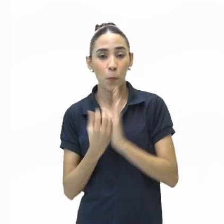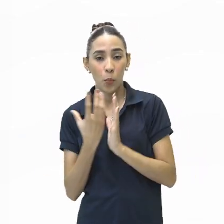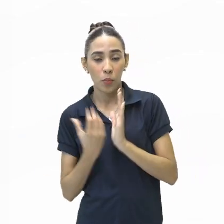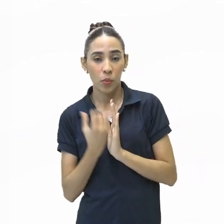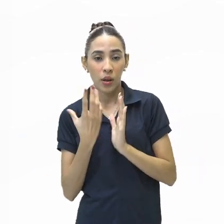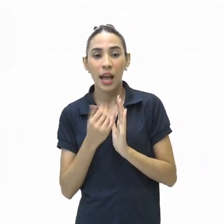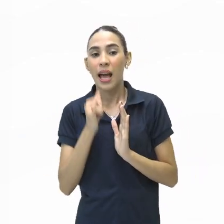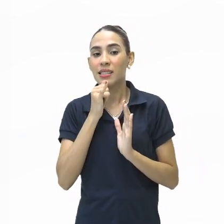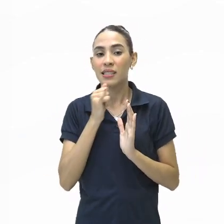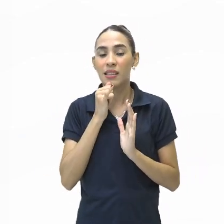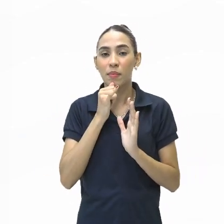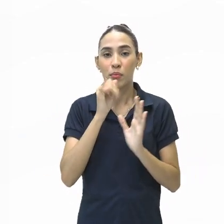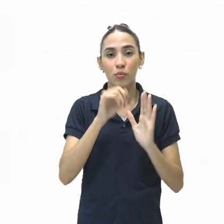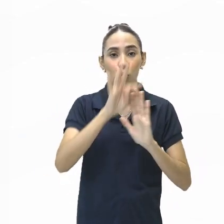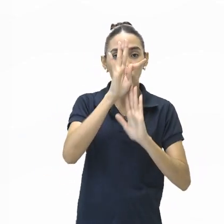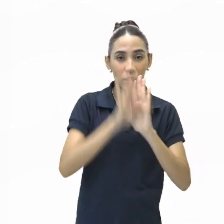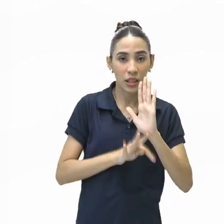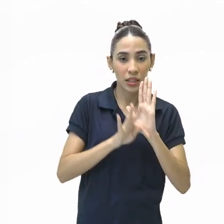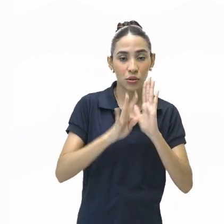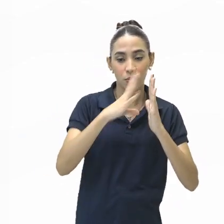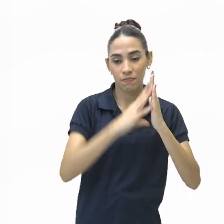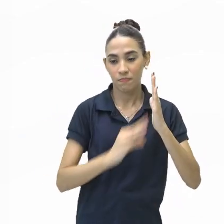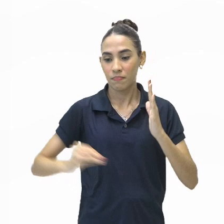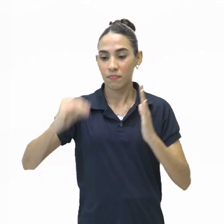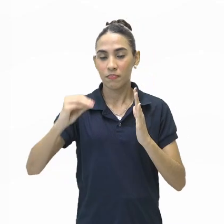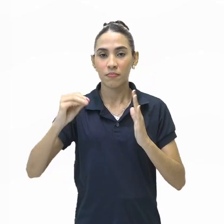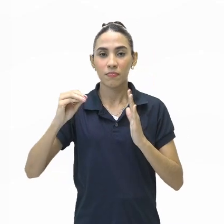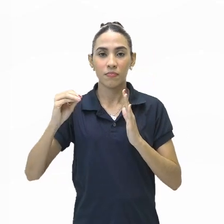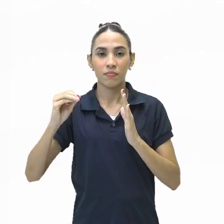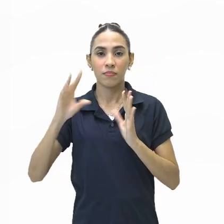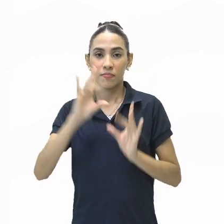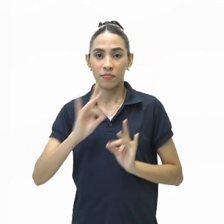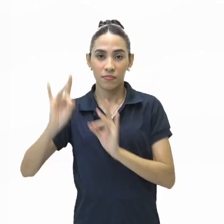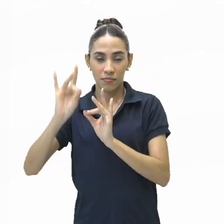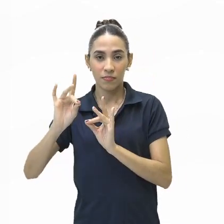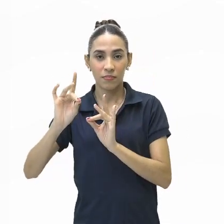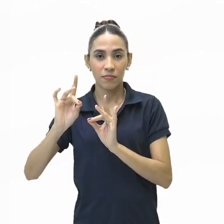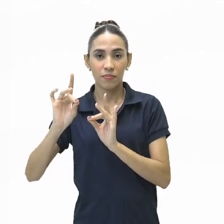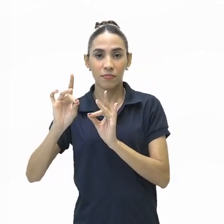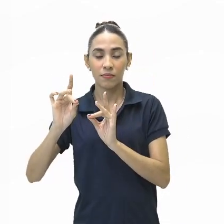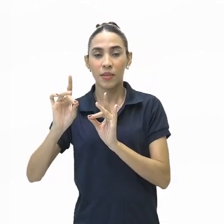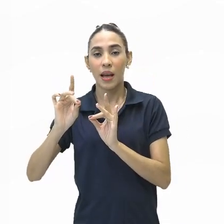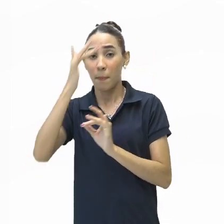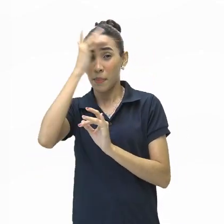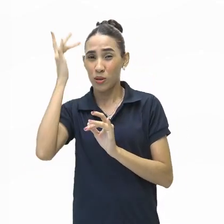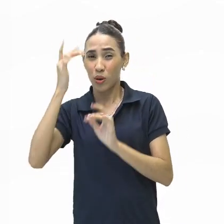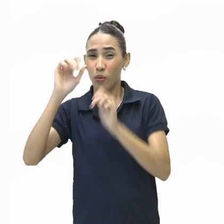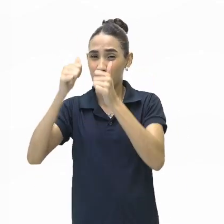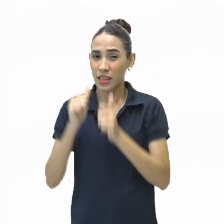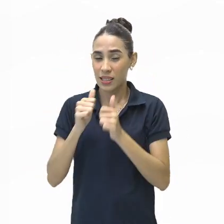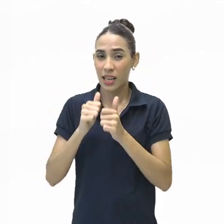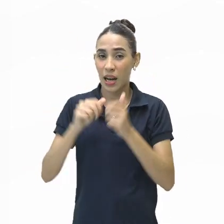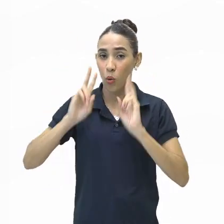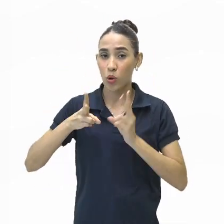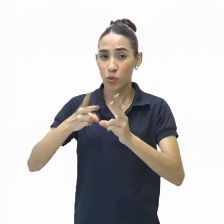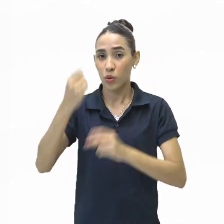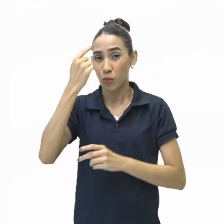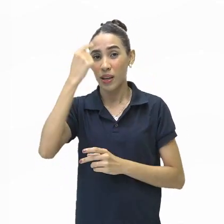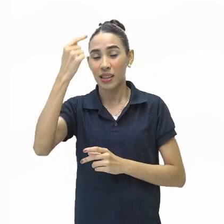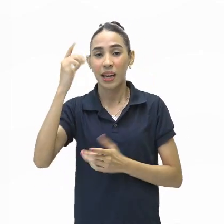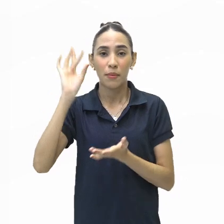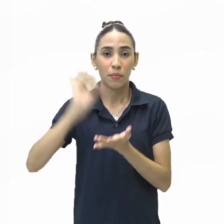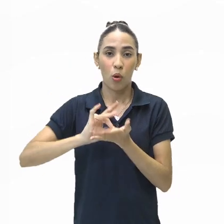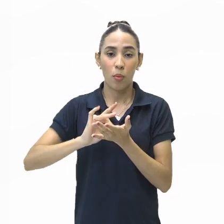um texto já existente, à maneira própria daquele que o interpreta, mantendo a ideia do